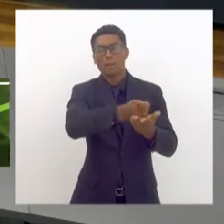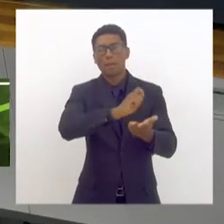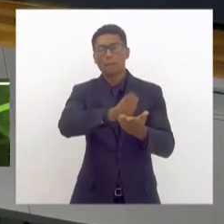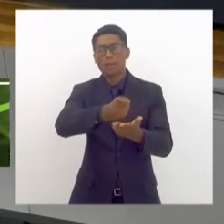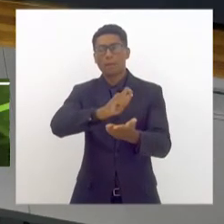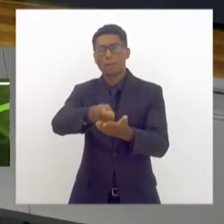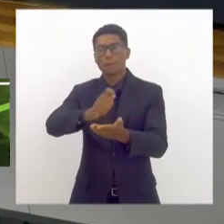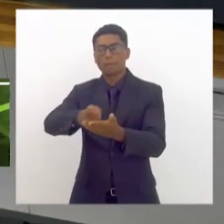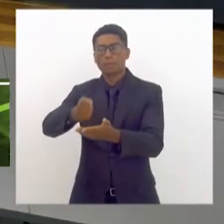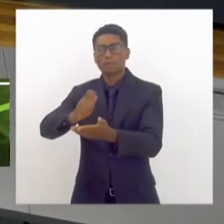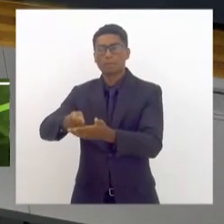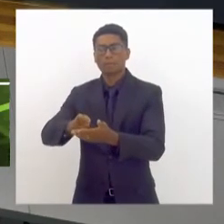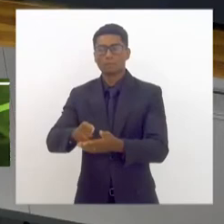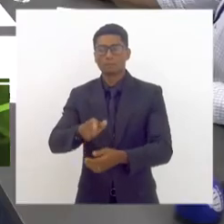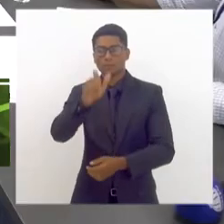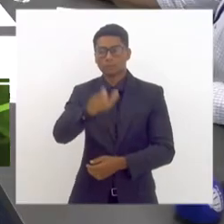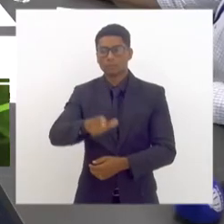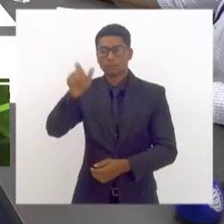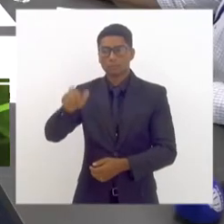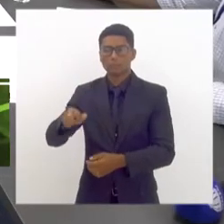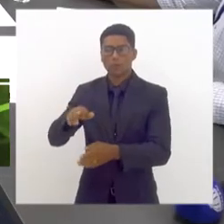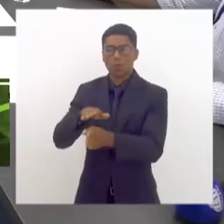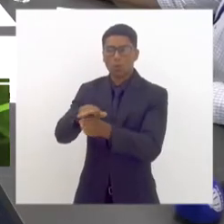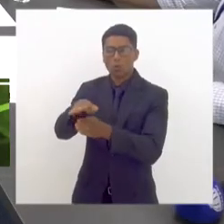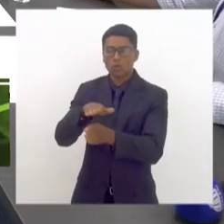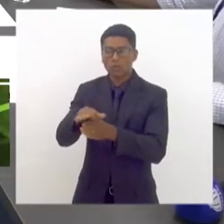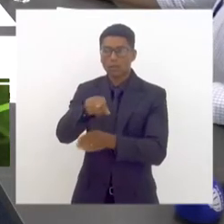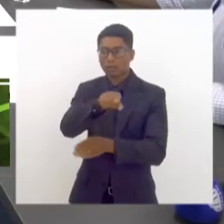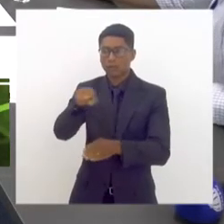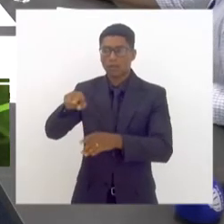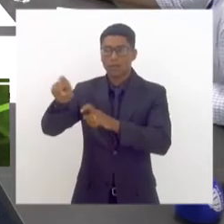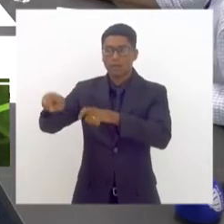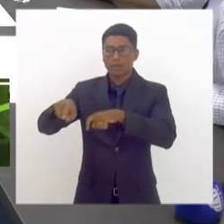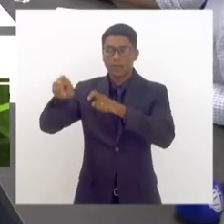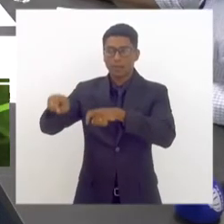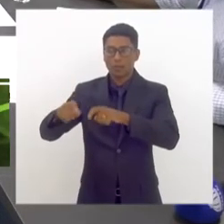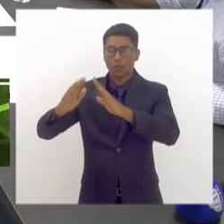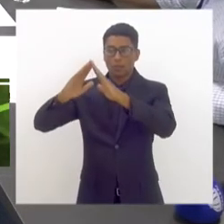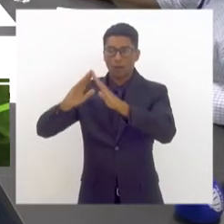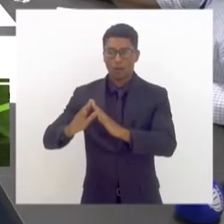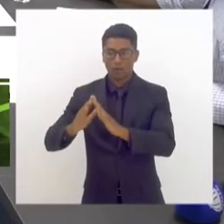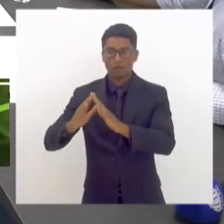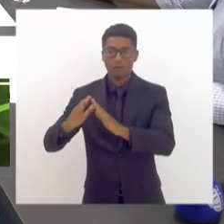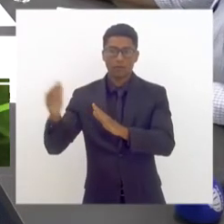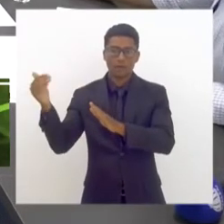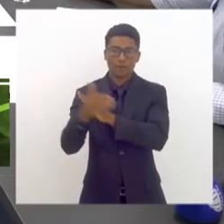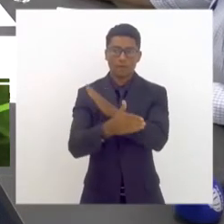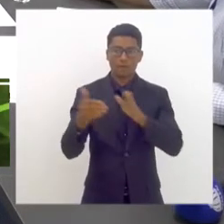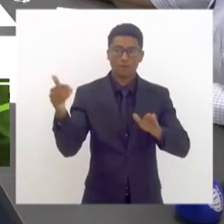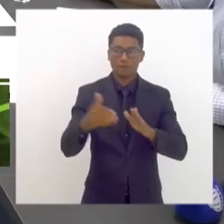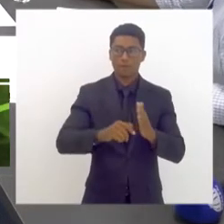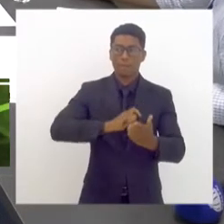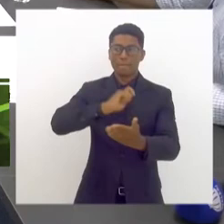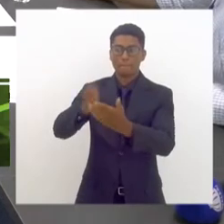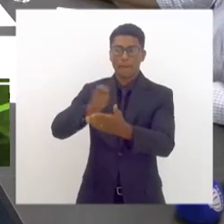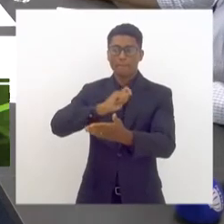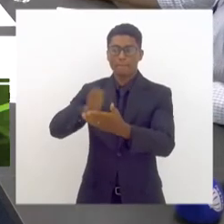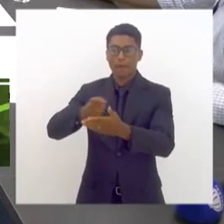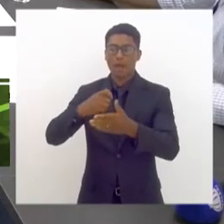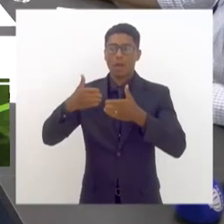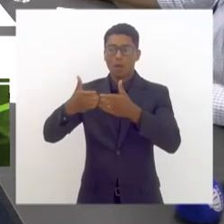transporte diário de conselheiros que vêm do interior do Estado. E isso, portanto, dificulta sobremaneira